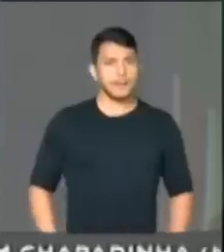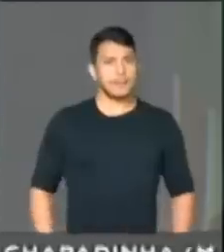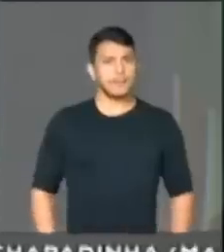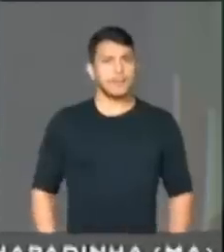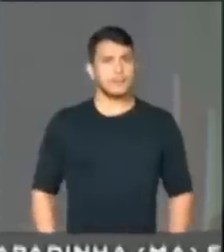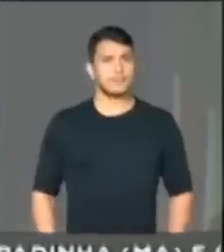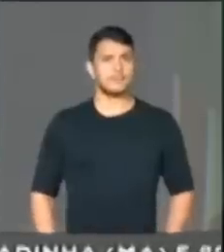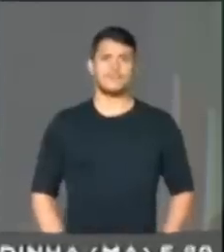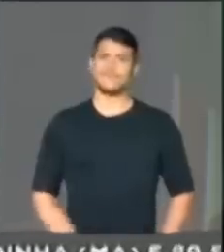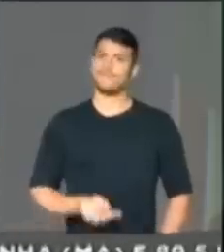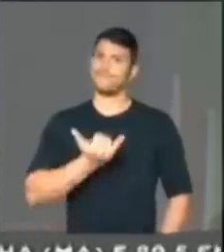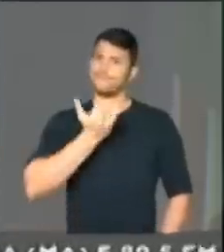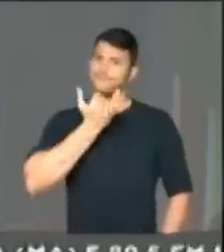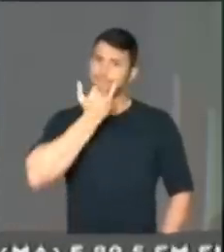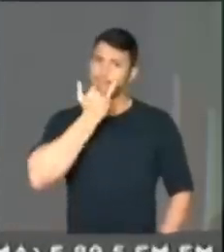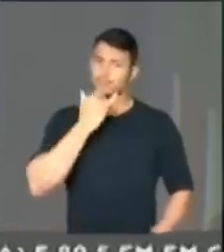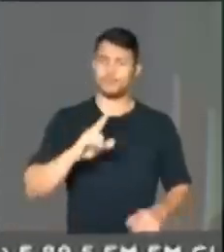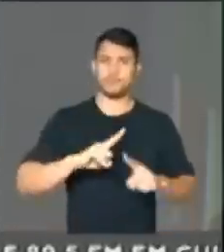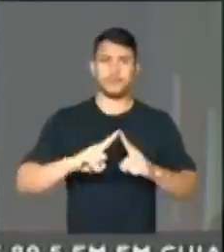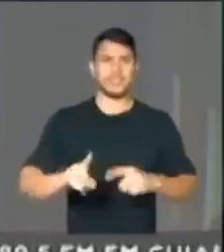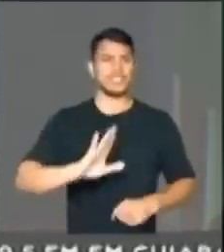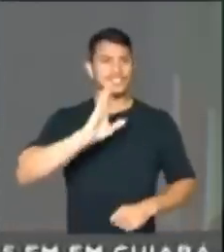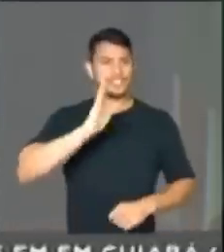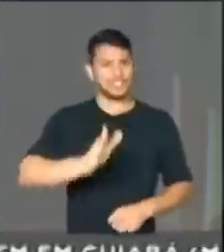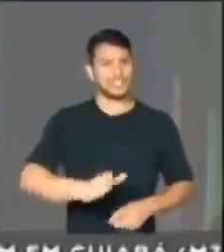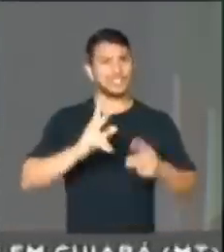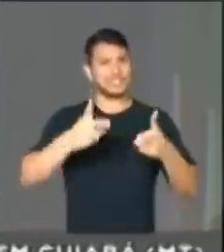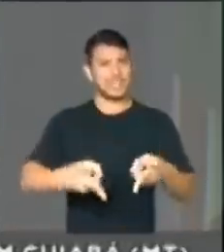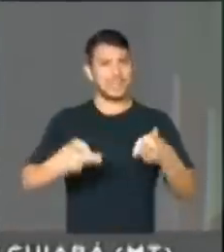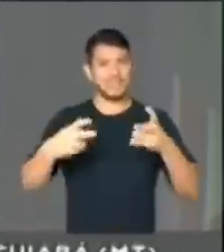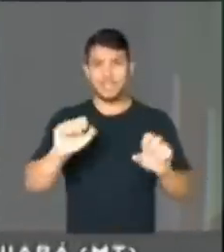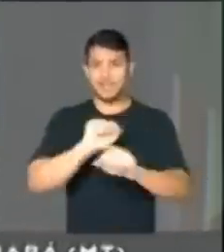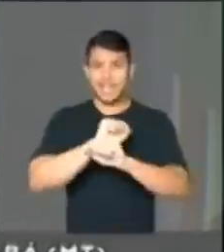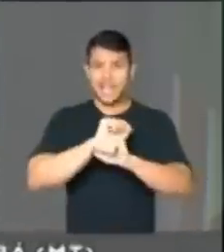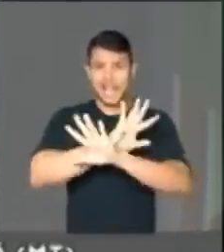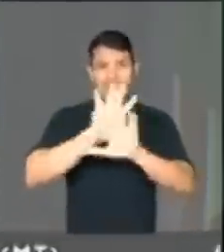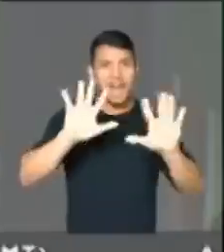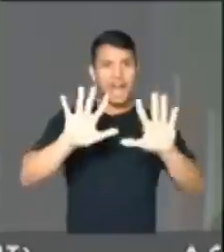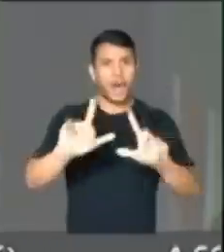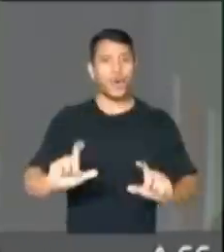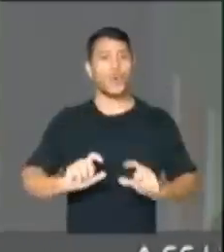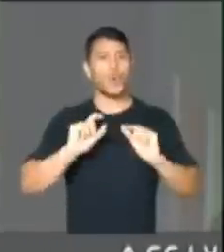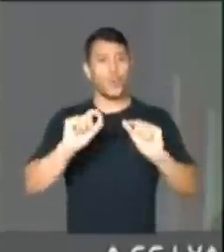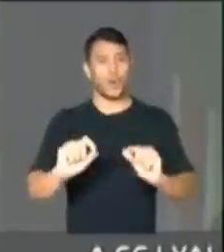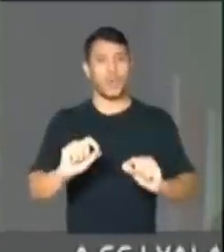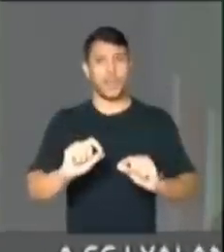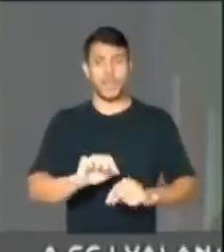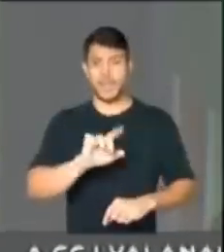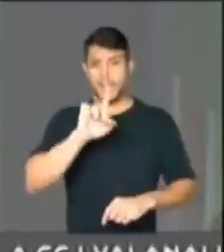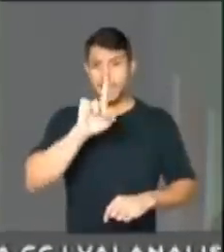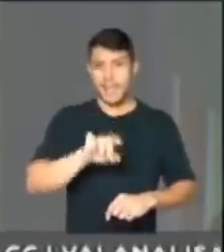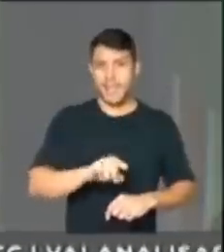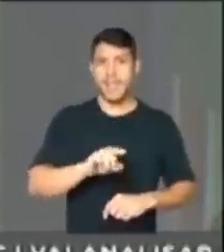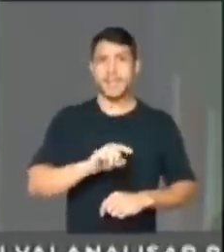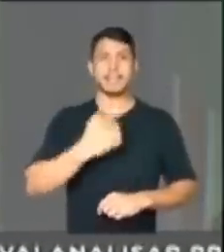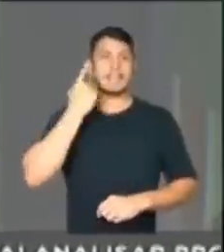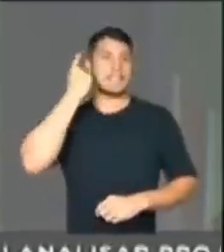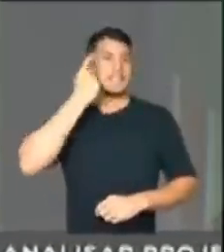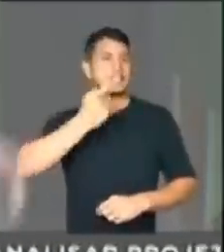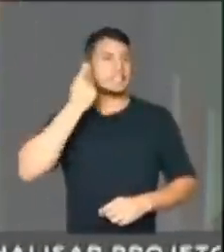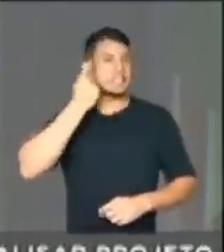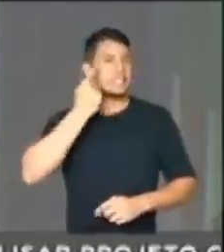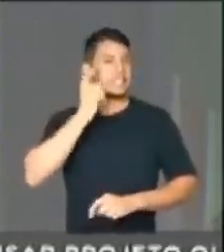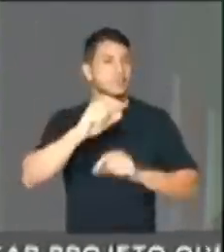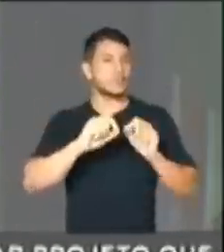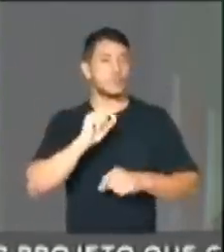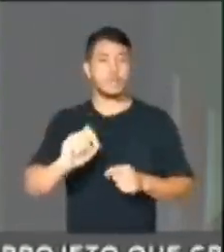É evidente que isto é uma forma disfarçada, deputado Renildo, de proteger